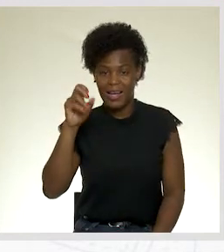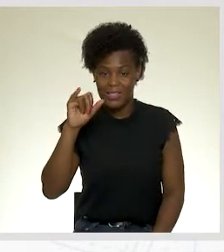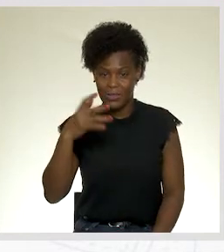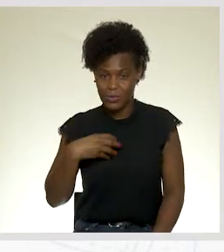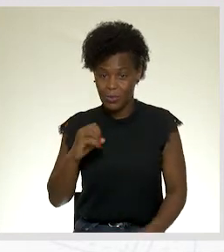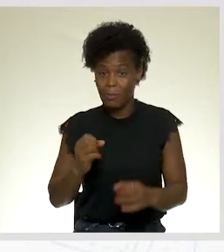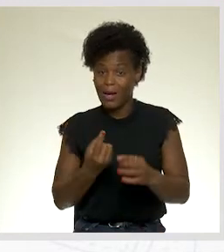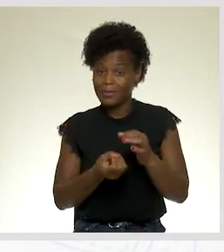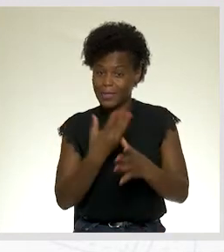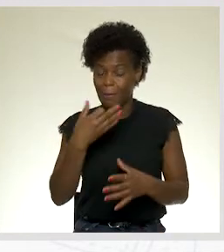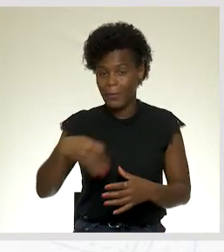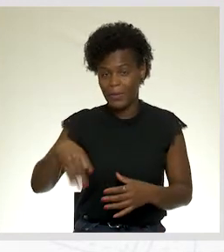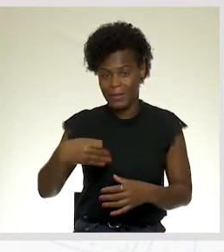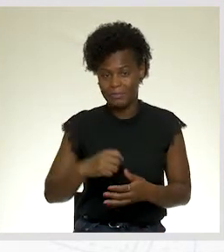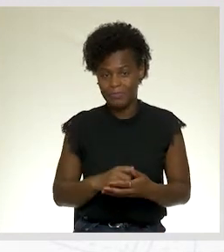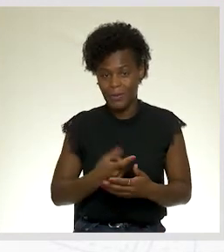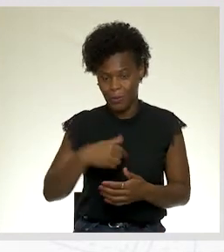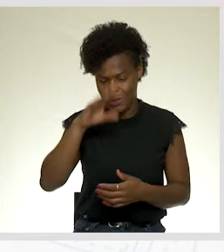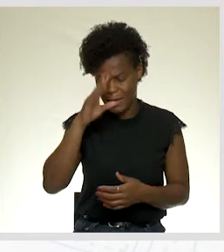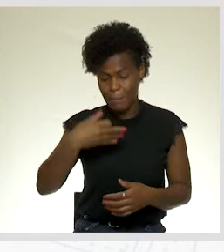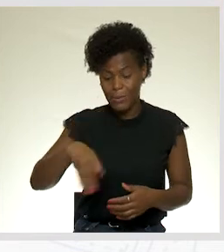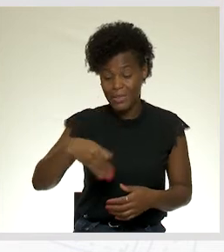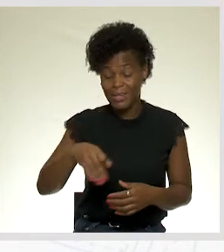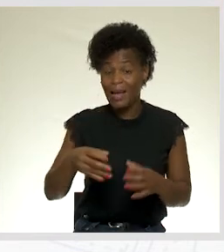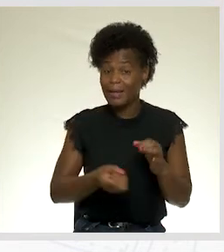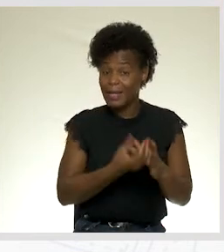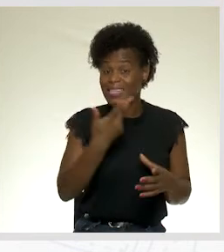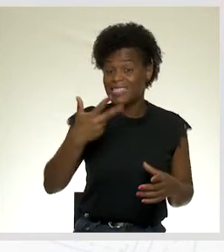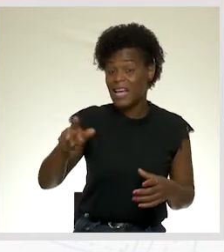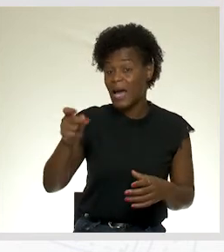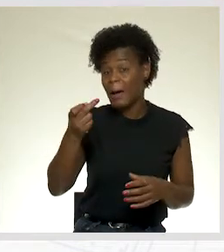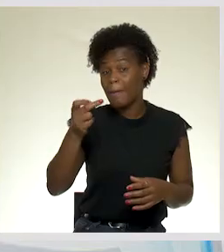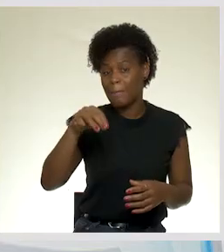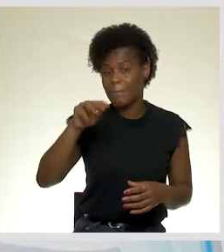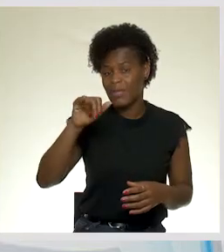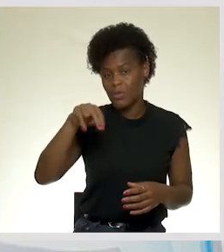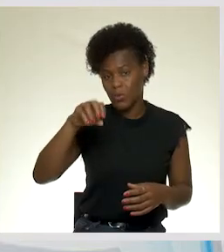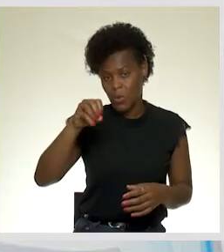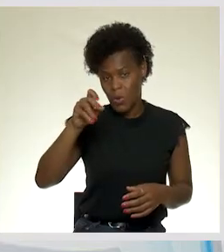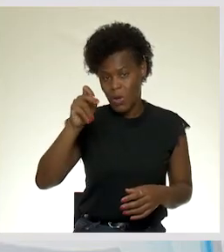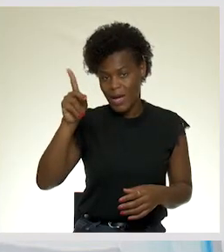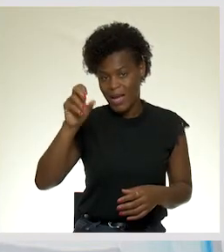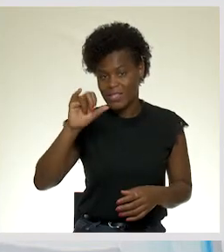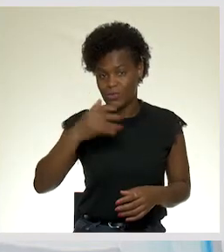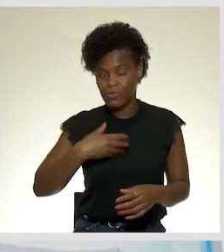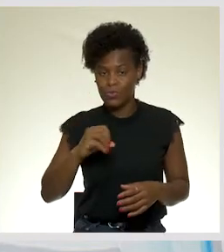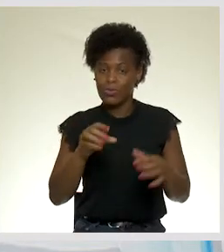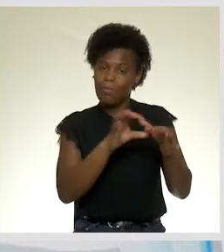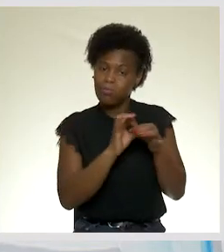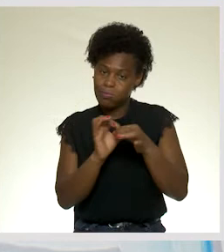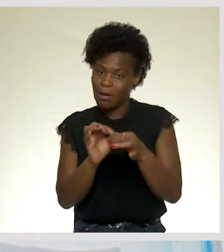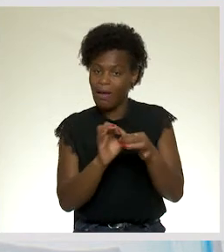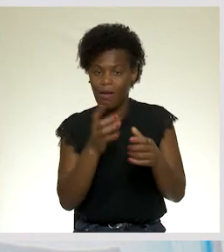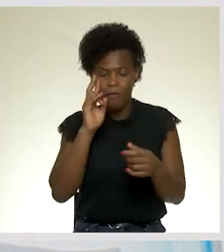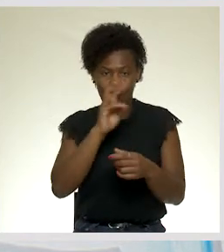uma proteína é formada a partir de 100 aminoácidos ligados entre si. Agora, já vimos aqui de que na